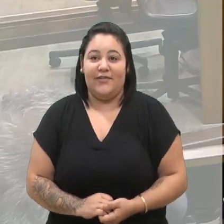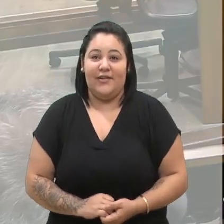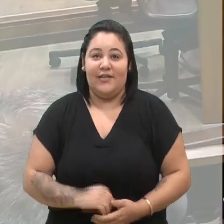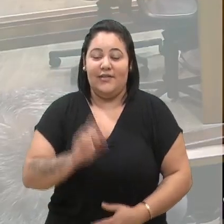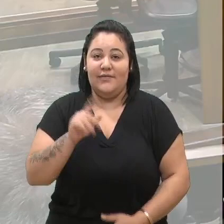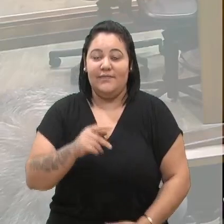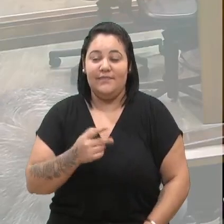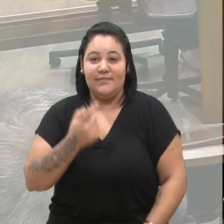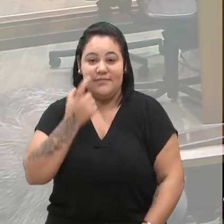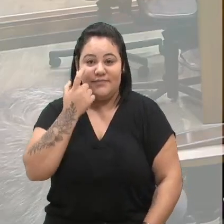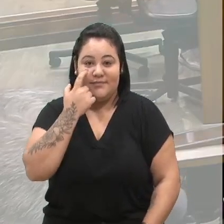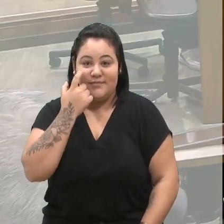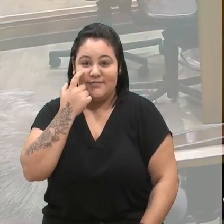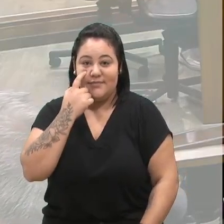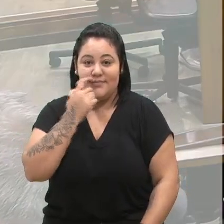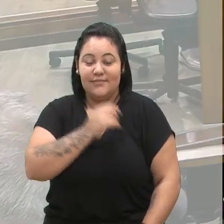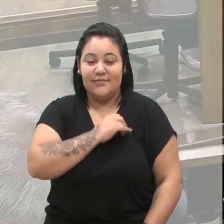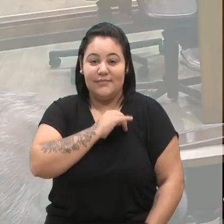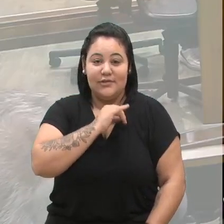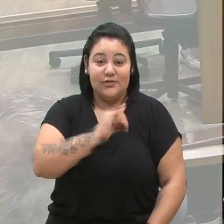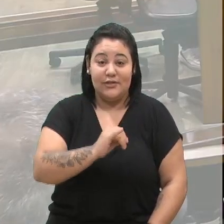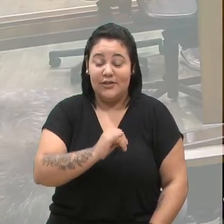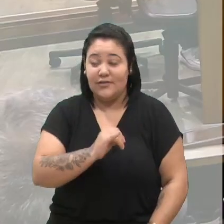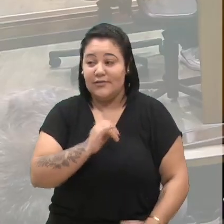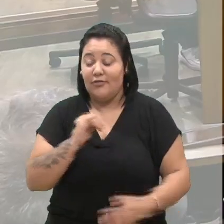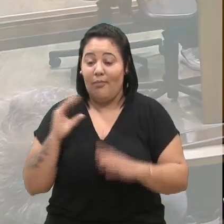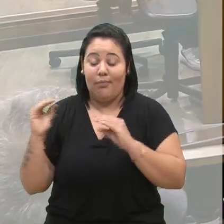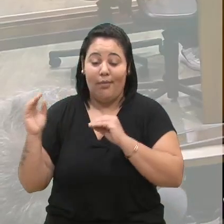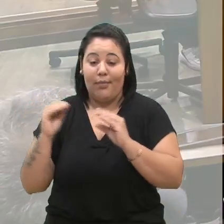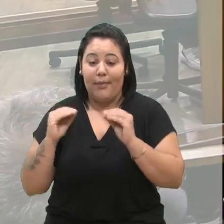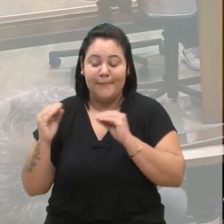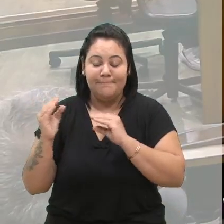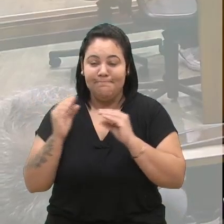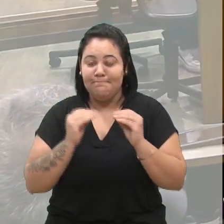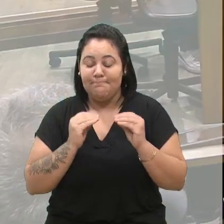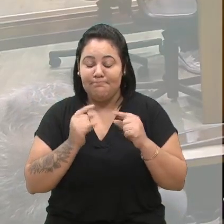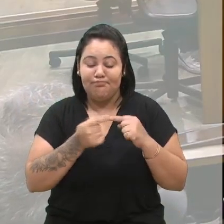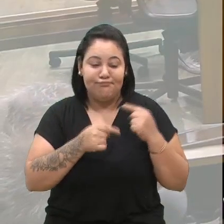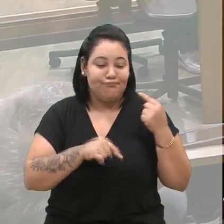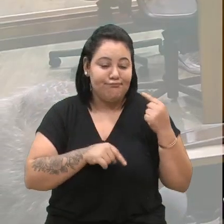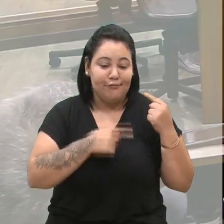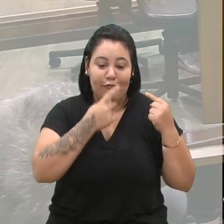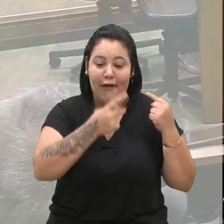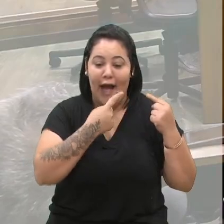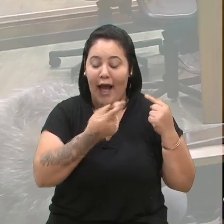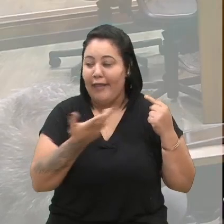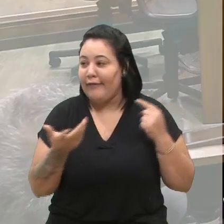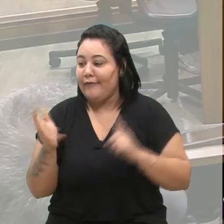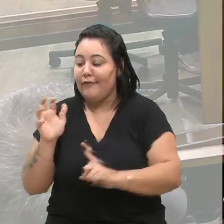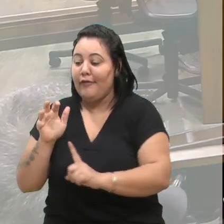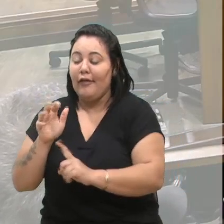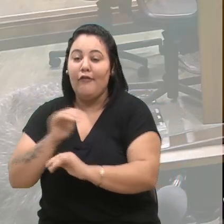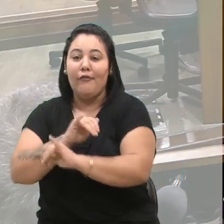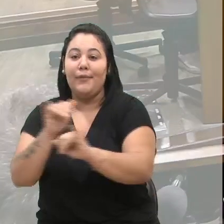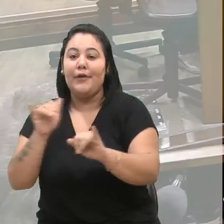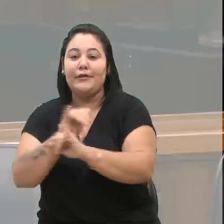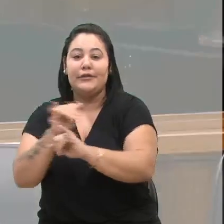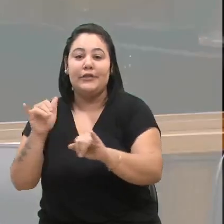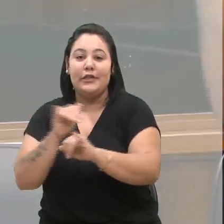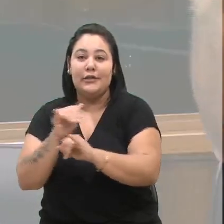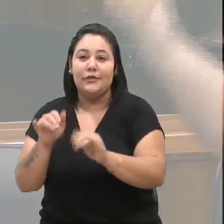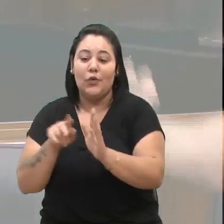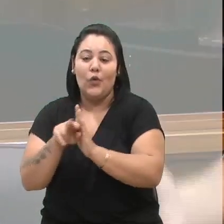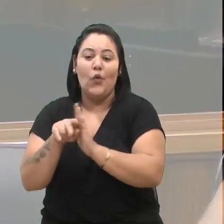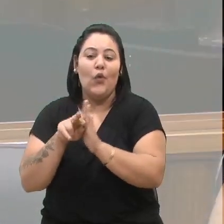apaixonada, de argumentos que podem ser do senso comum, podem ser baseados em dados do